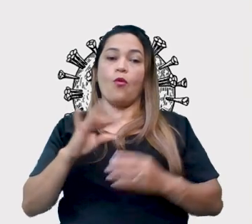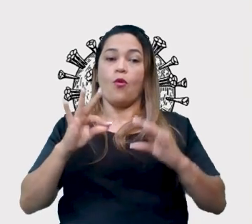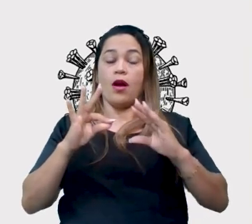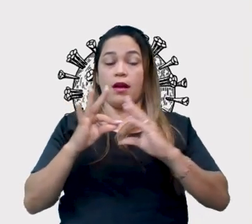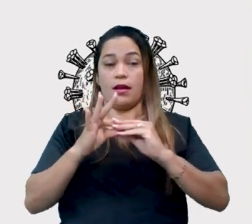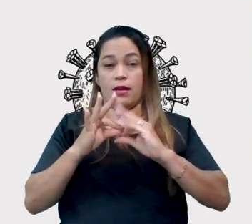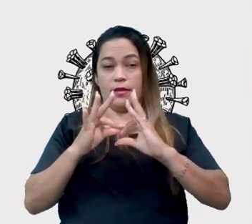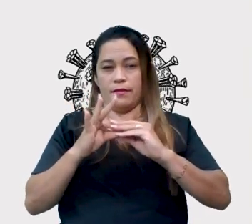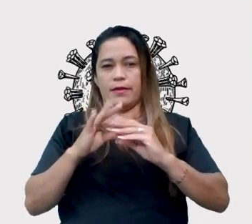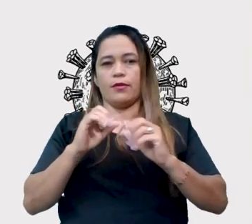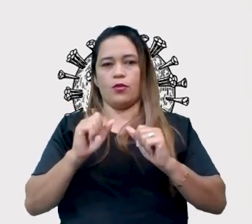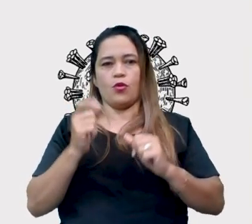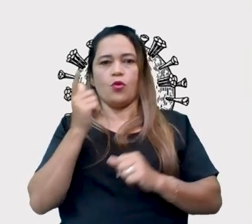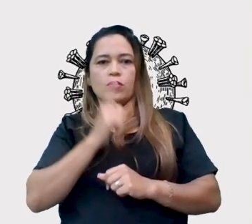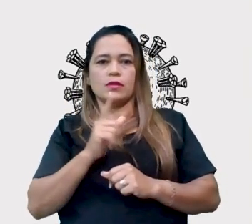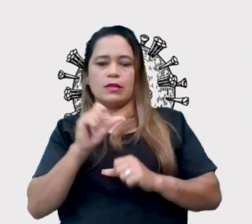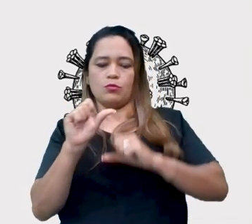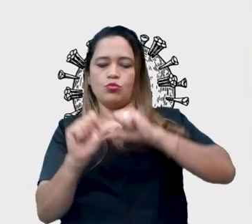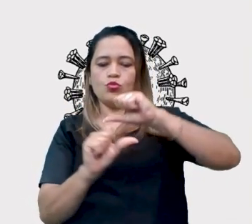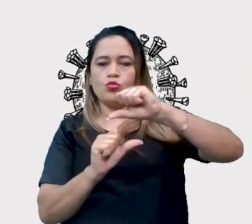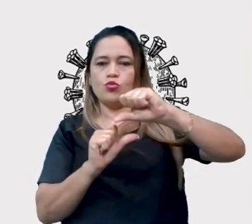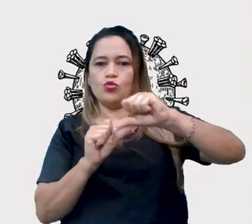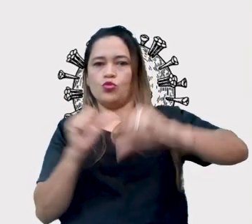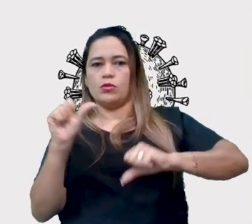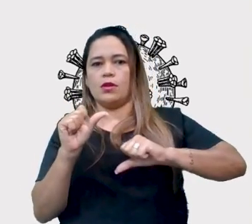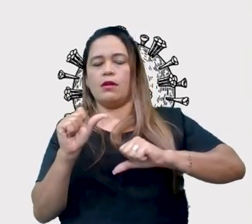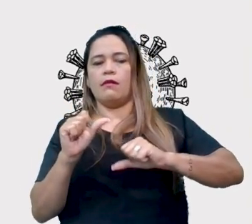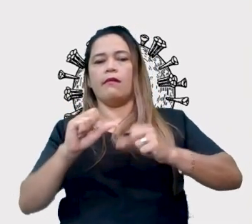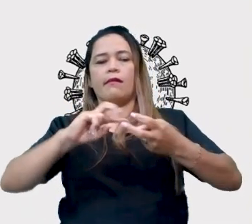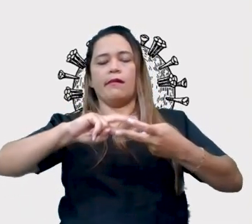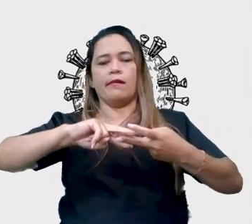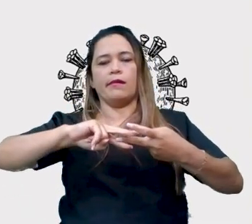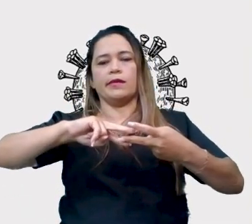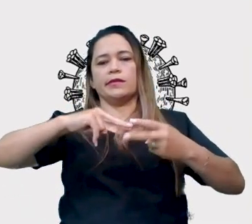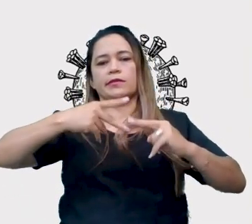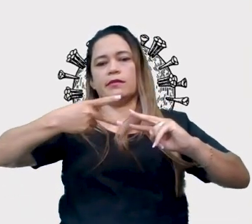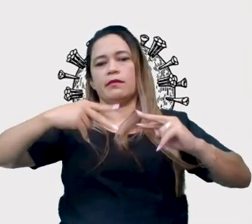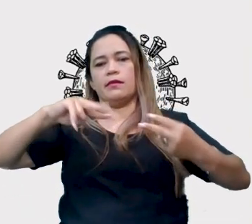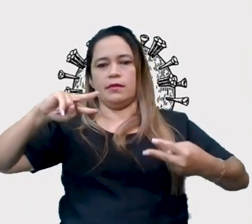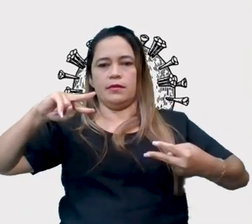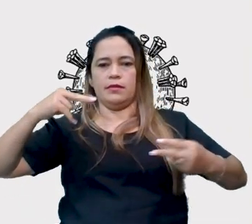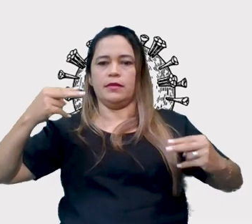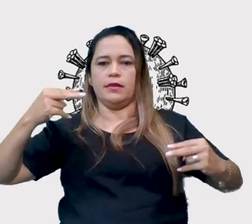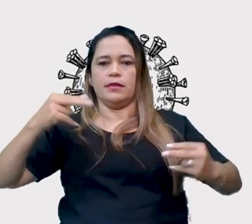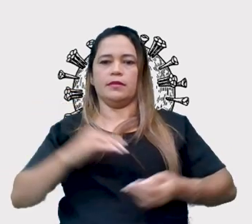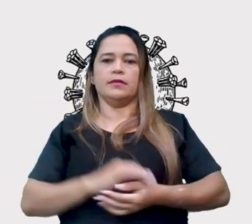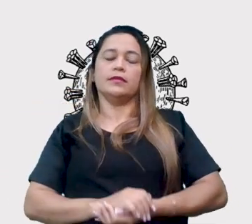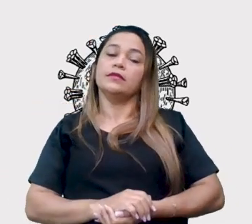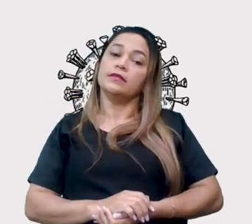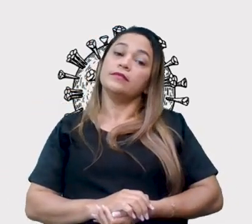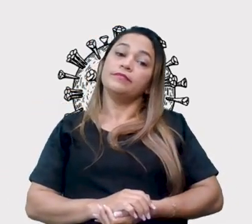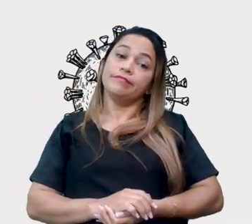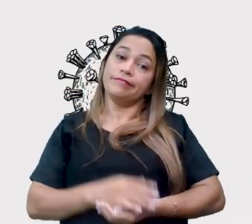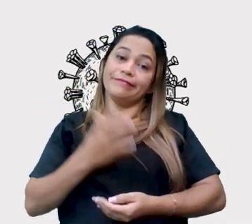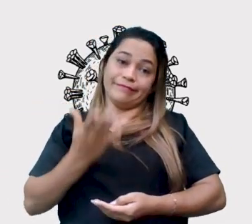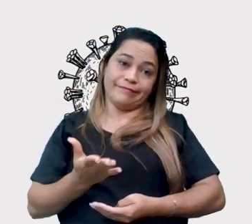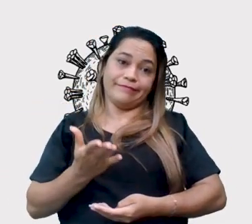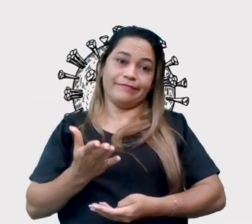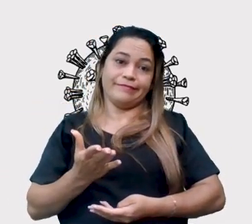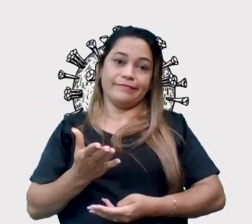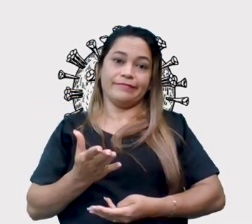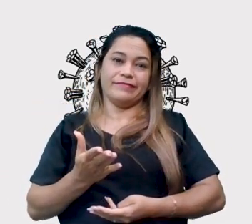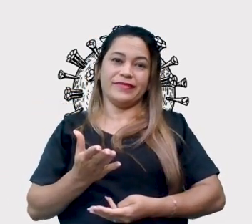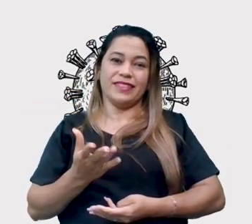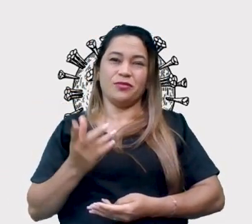consegue transformar essa molécula de RNA em uma molécula de DNA, o que é uma coisa